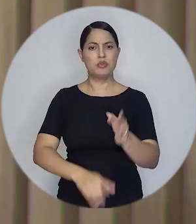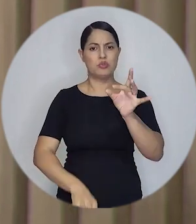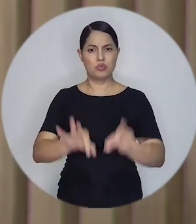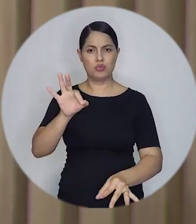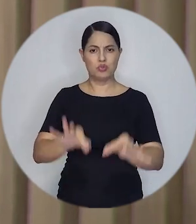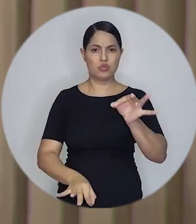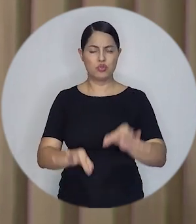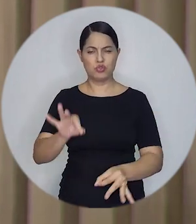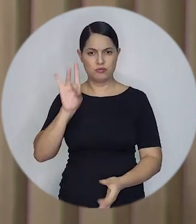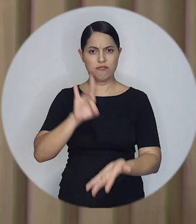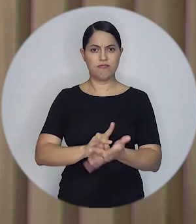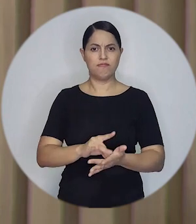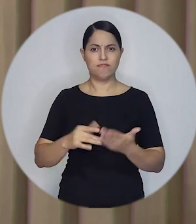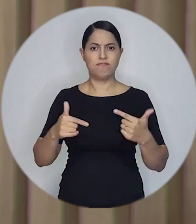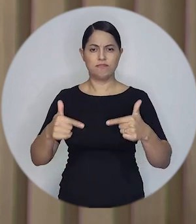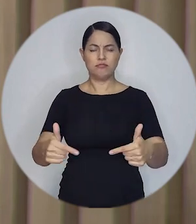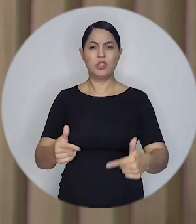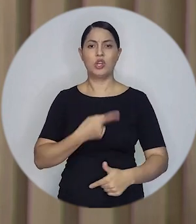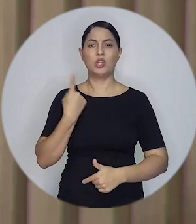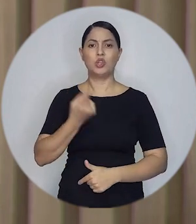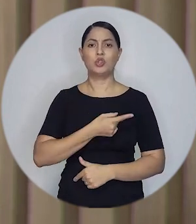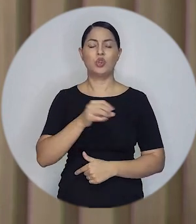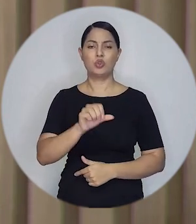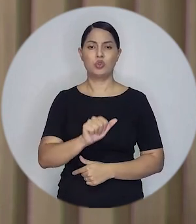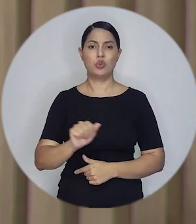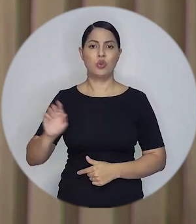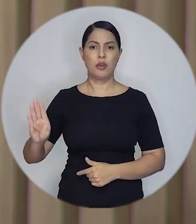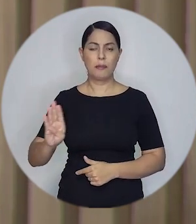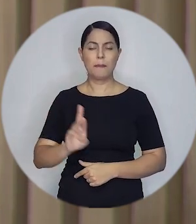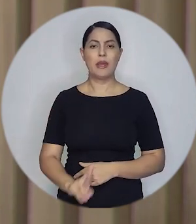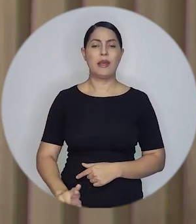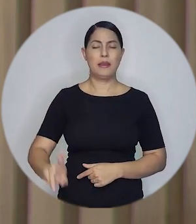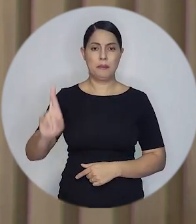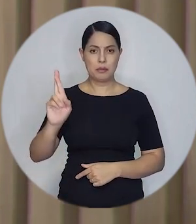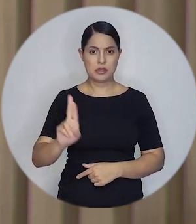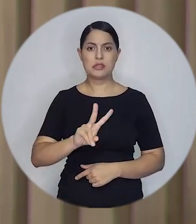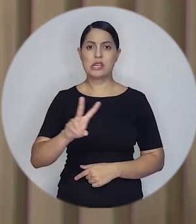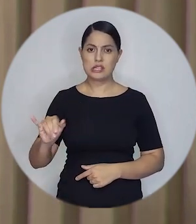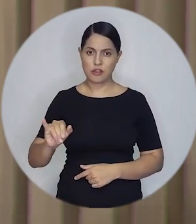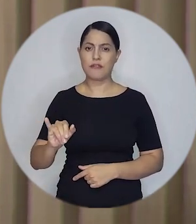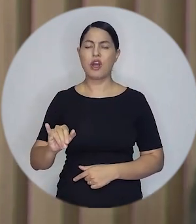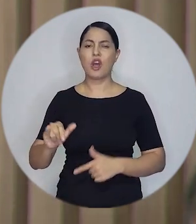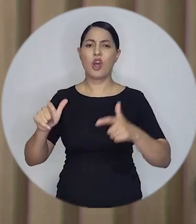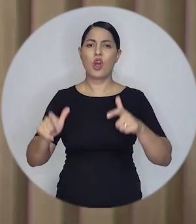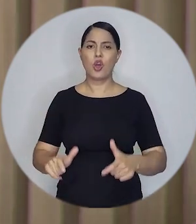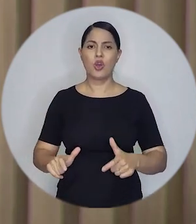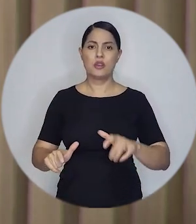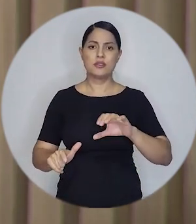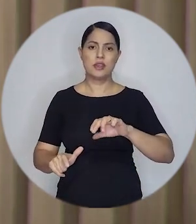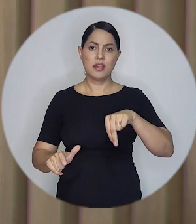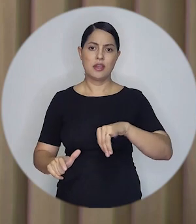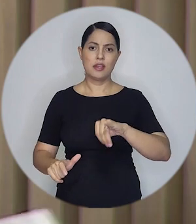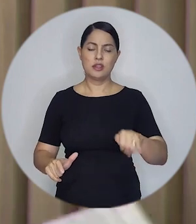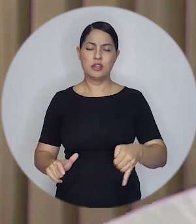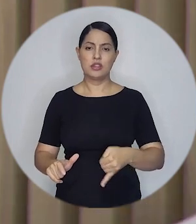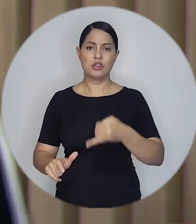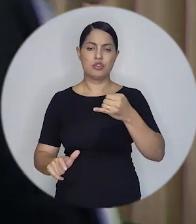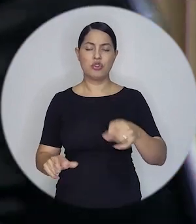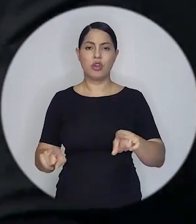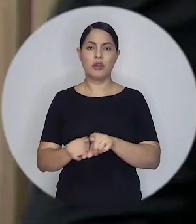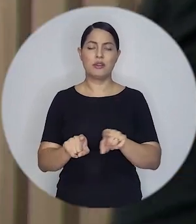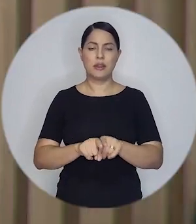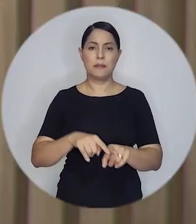nosso compromisso com a justiça e informamos que a Ordem irá instaurar uma representação junto ao Conselho Nacional de